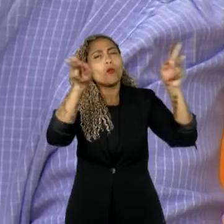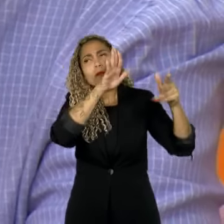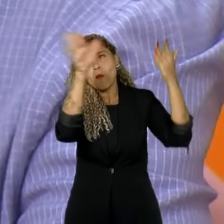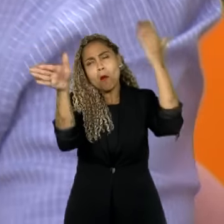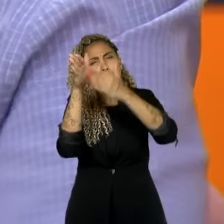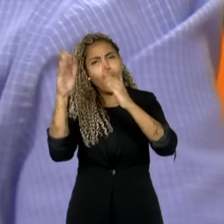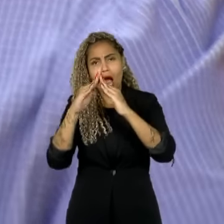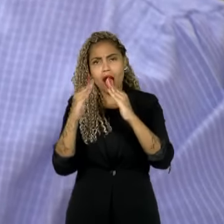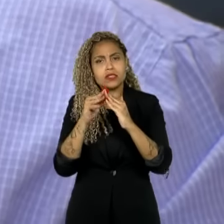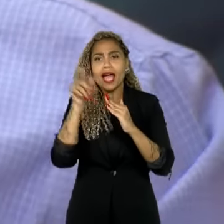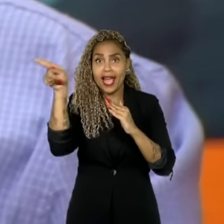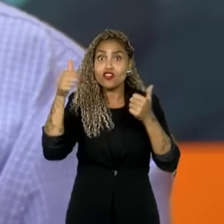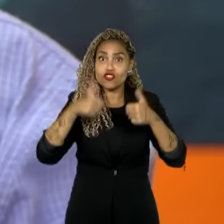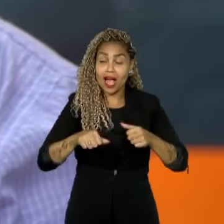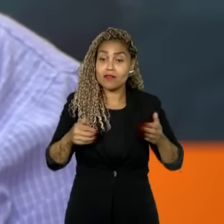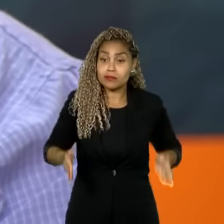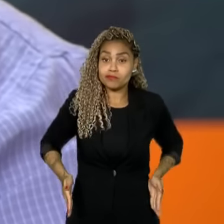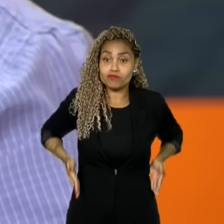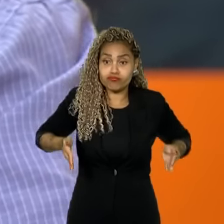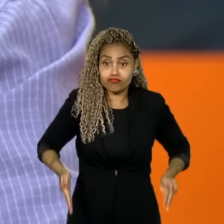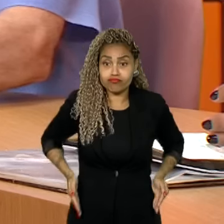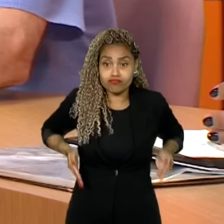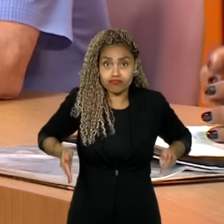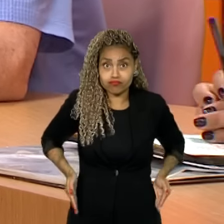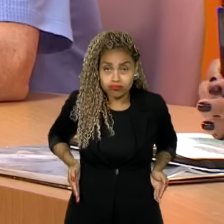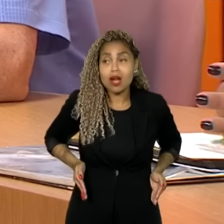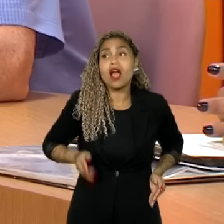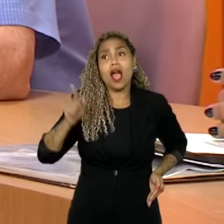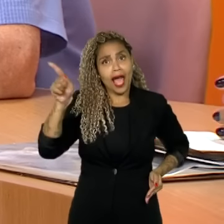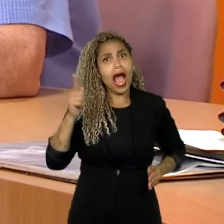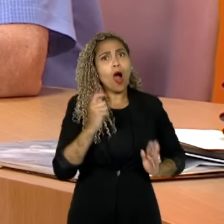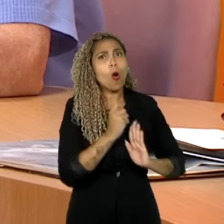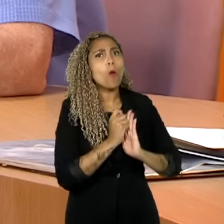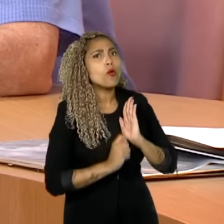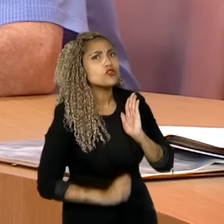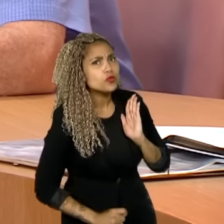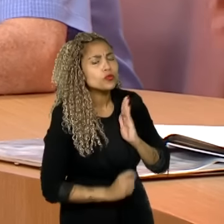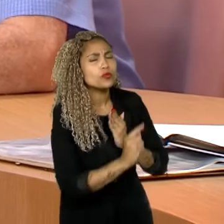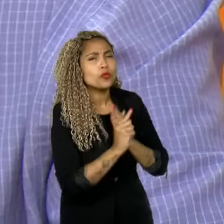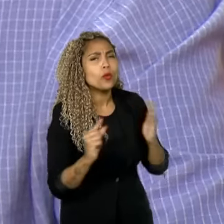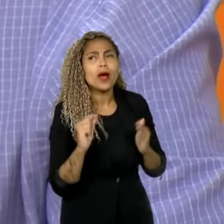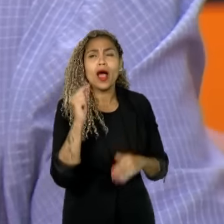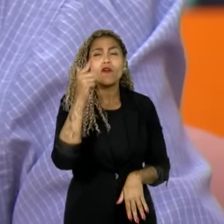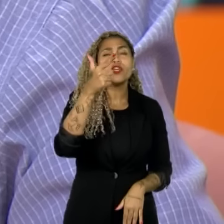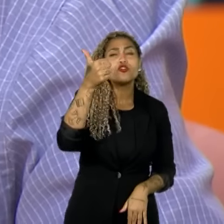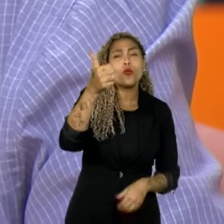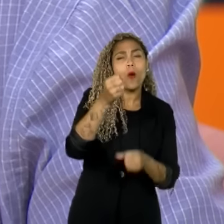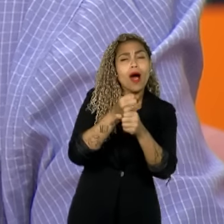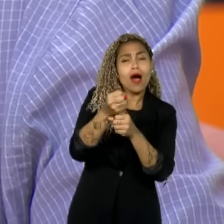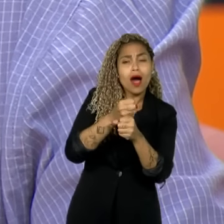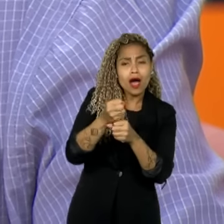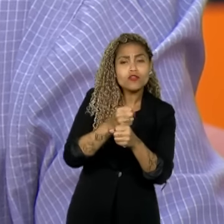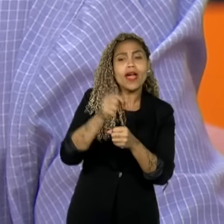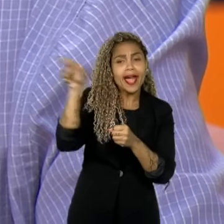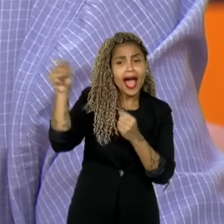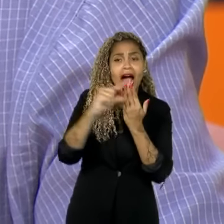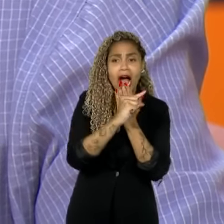estava em cadeira de roda, era um grande compositor. E que durante praticamente 21 anos, ele que foi o autor,